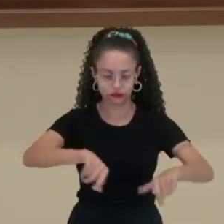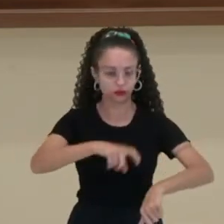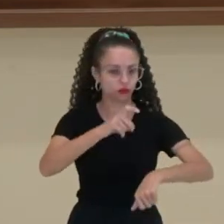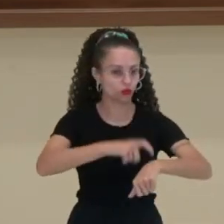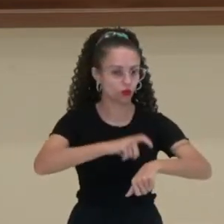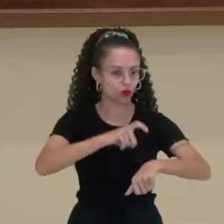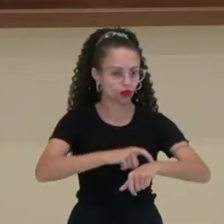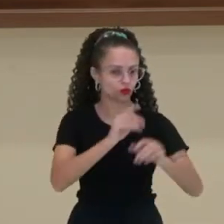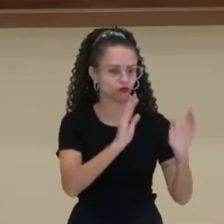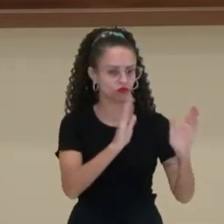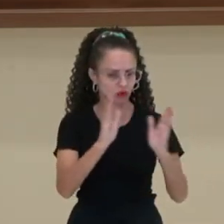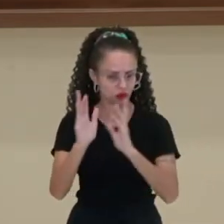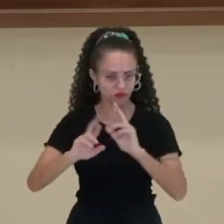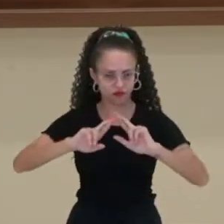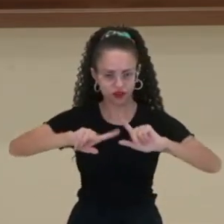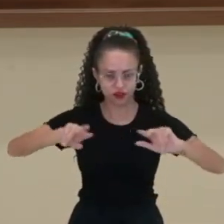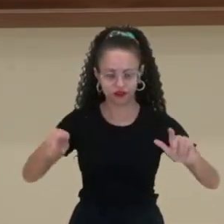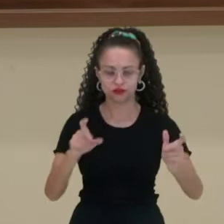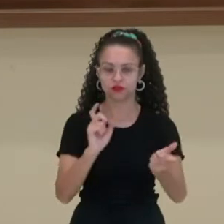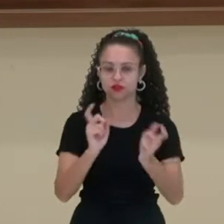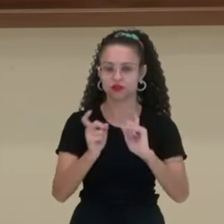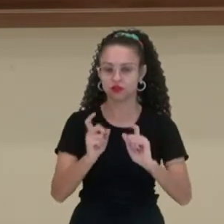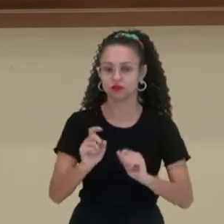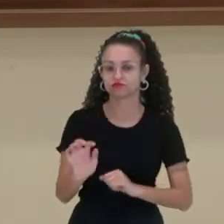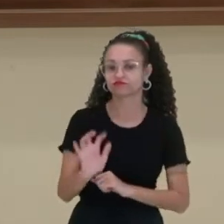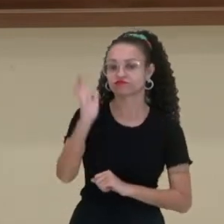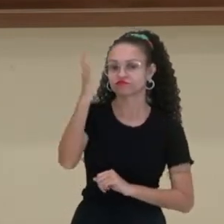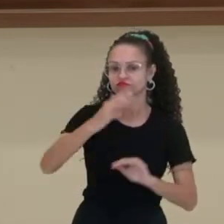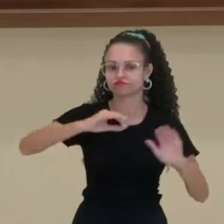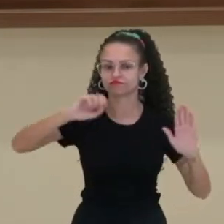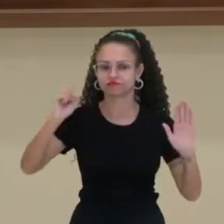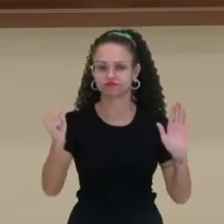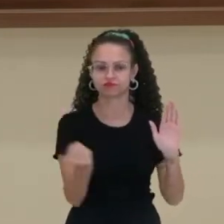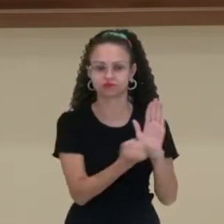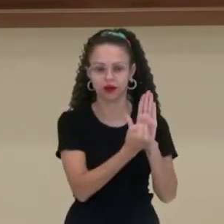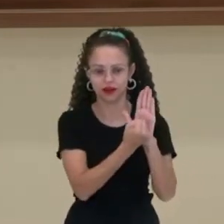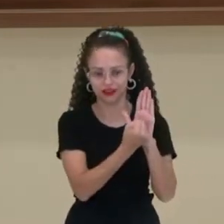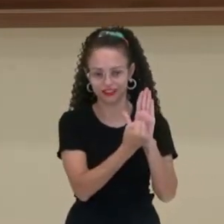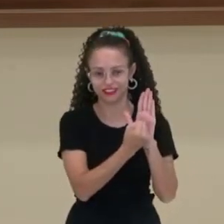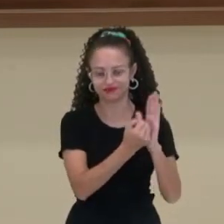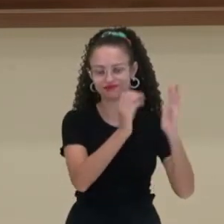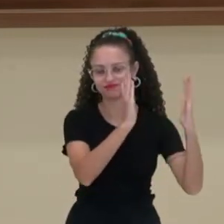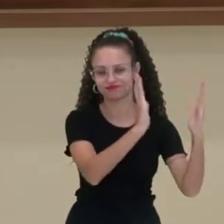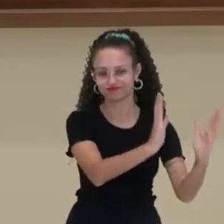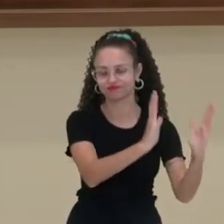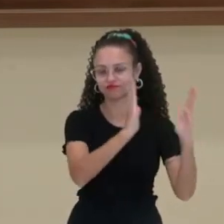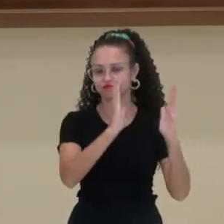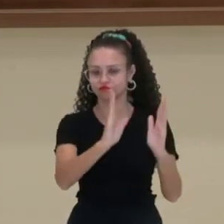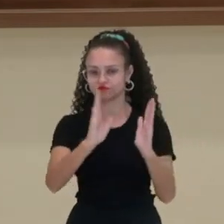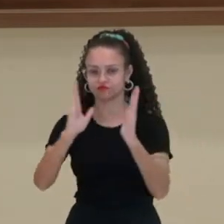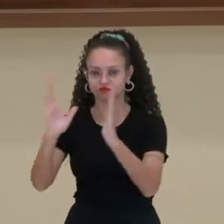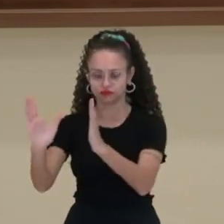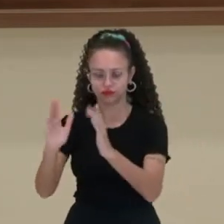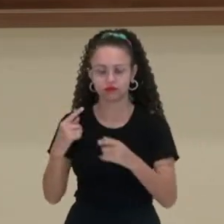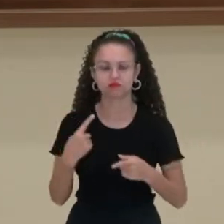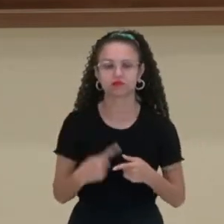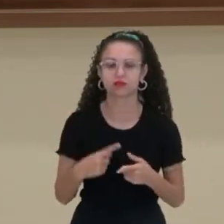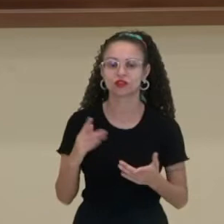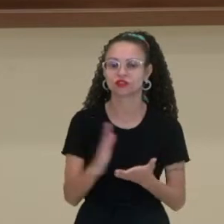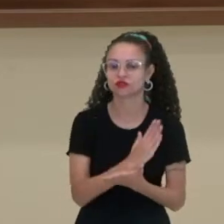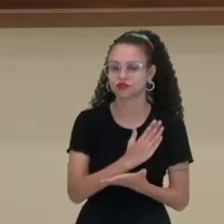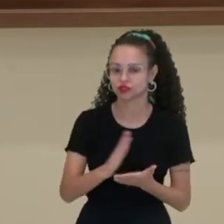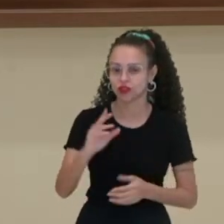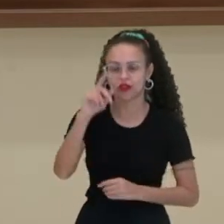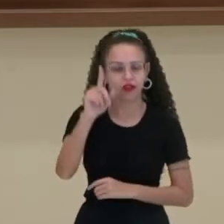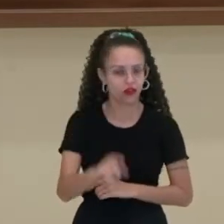que estabeleceram algum acontecimento como a marca dessas divisões da história. Por que dividir, professor? Esse é o